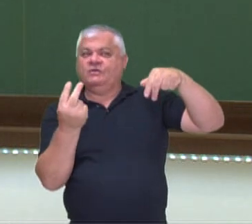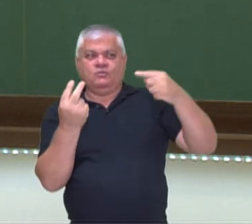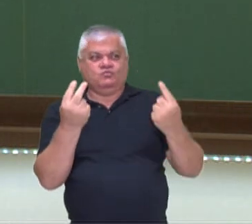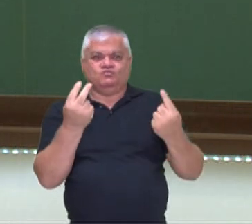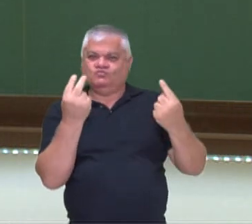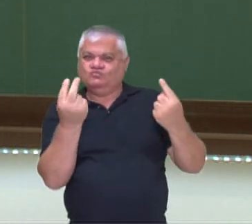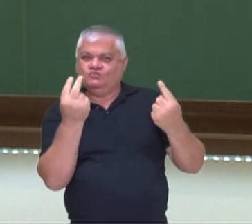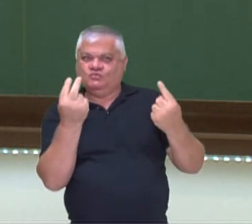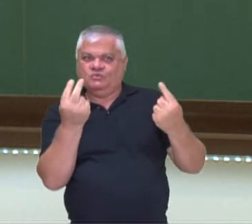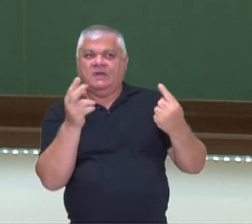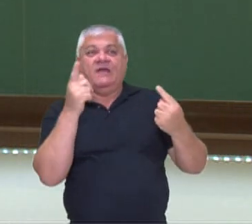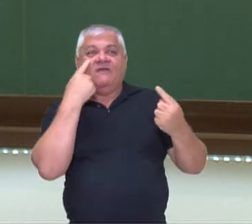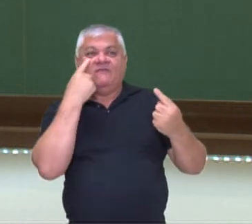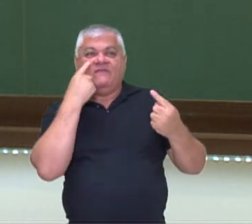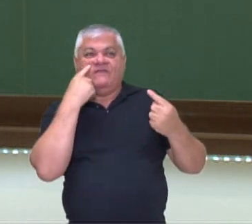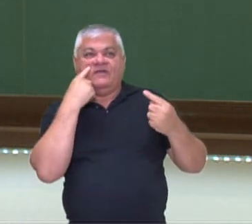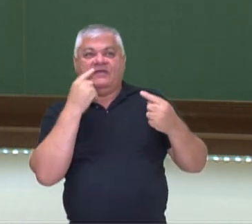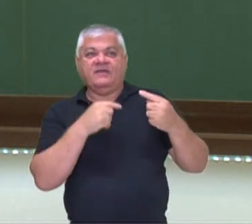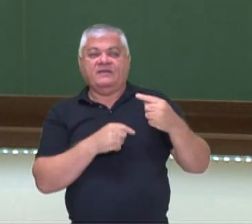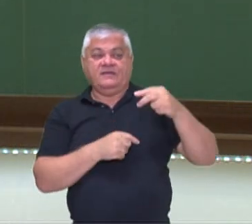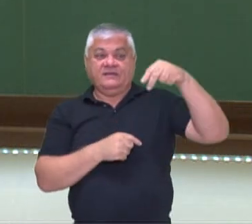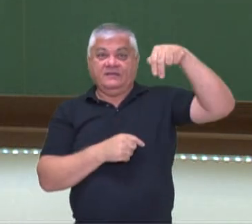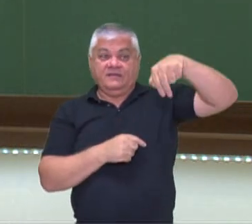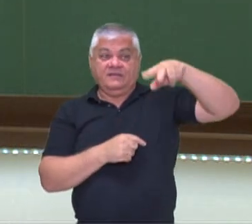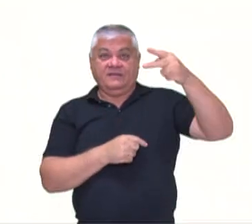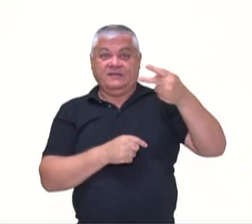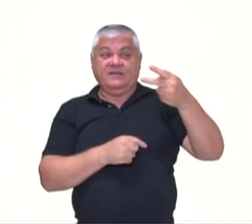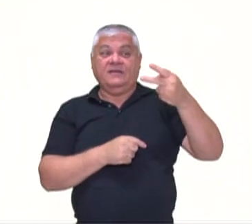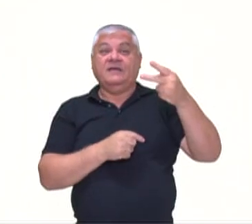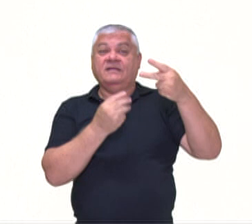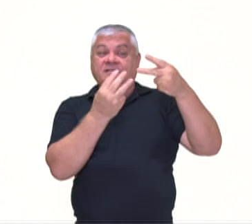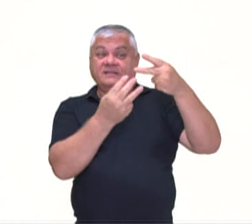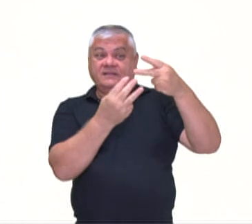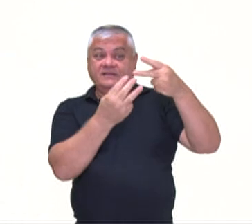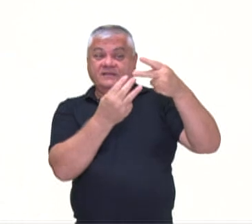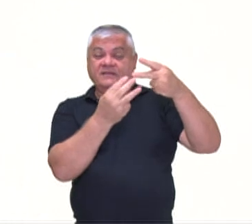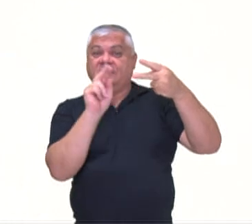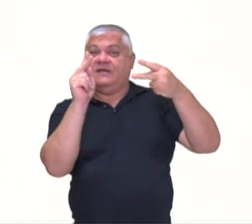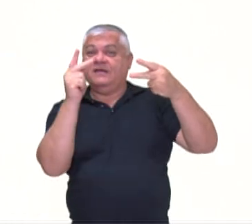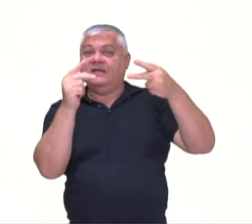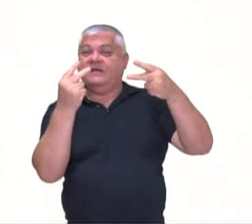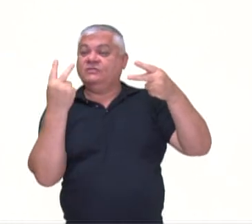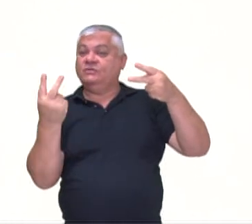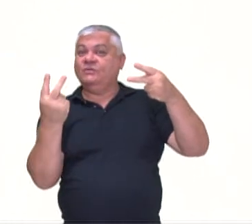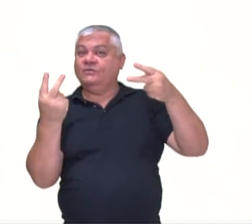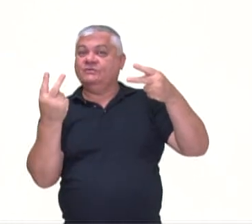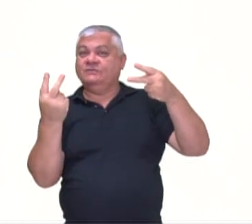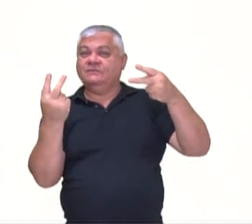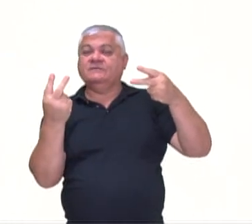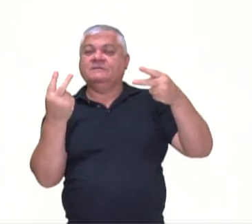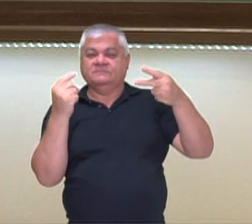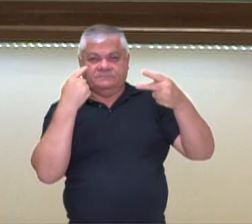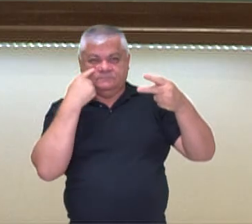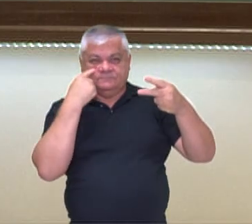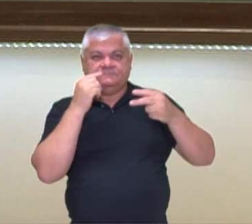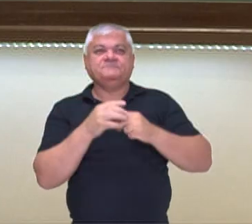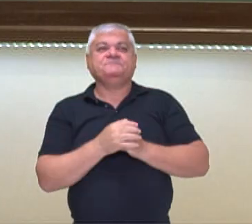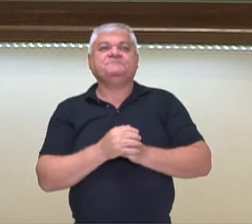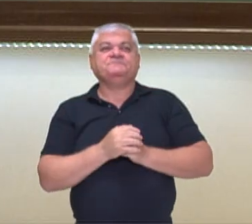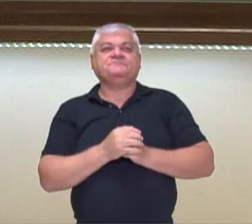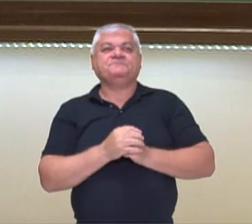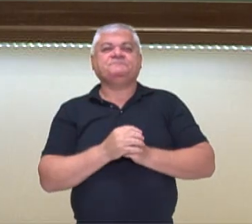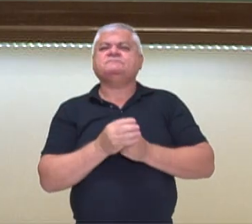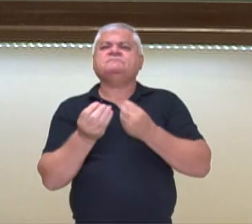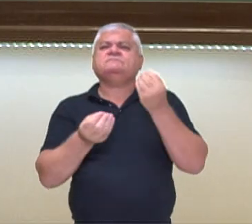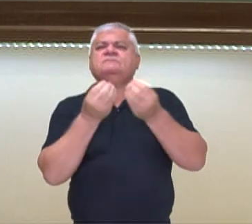observa o hidrogênio, aqui eu tenho 3 e aqui eu tenho 2. O que a gente observa? Vamos dar uma olhadinha? Como